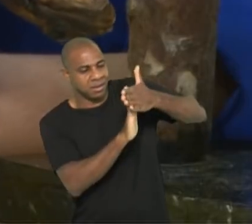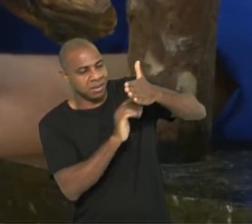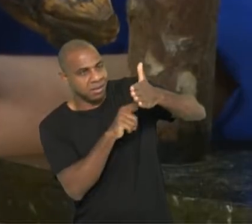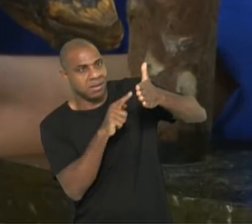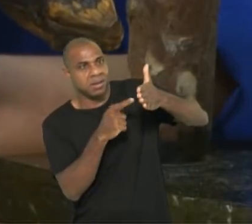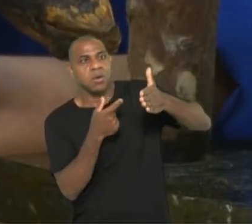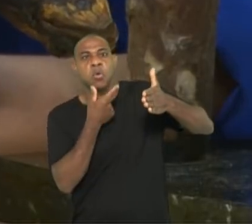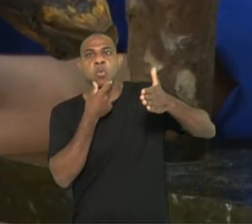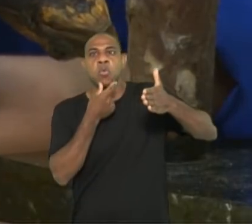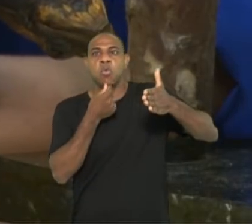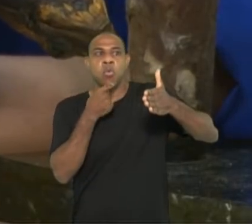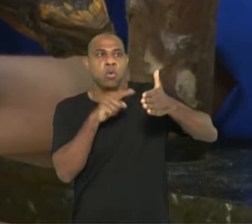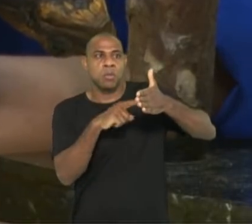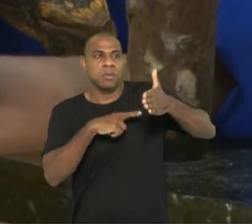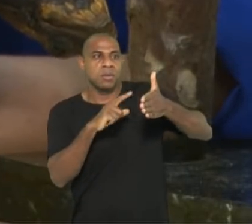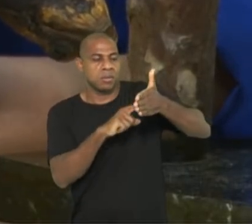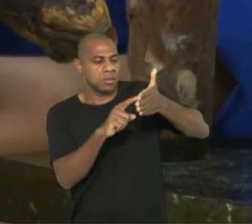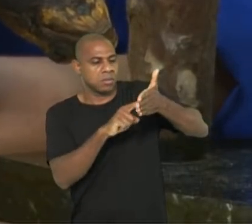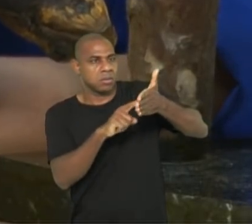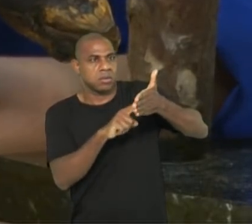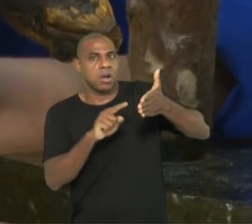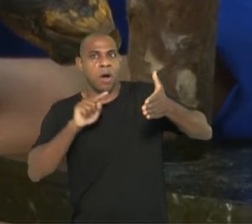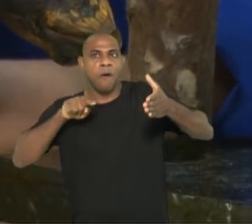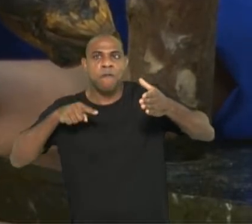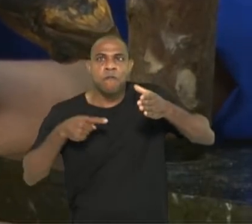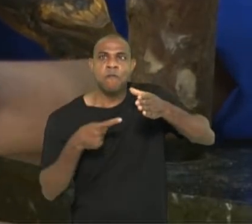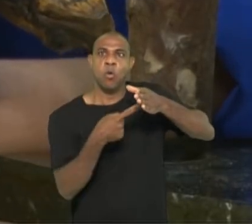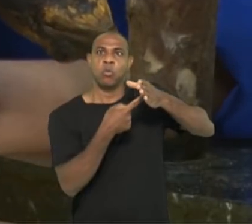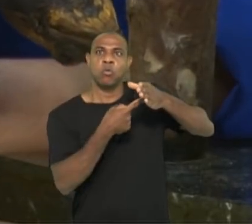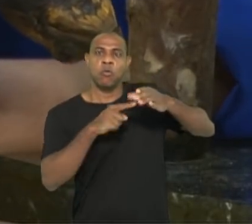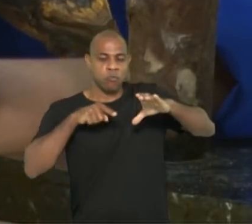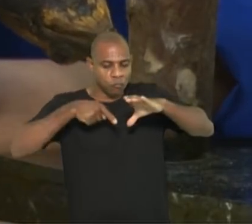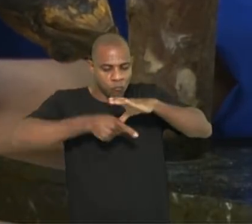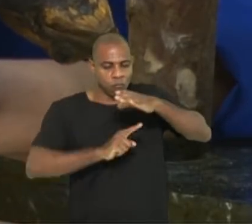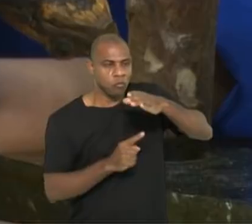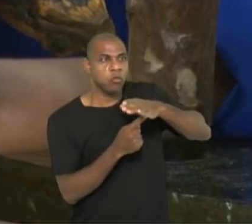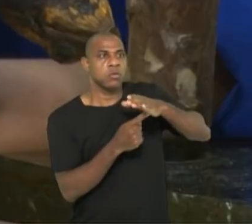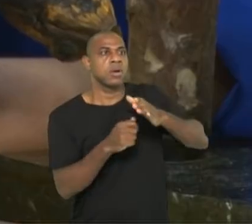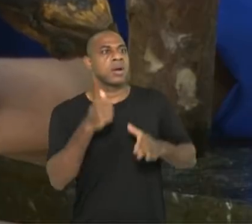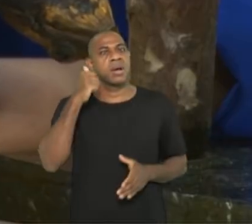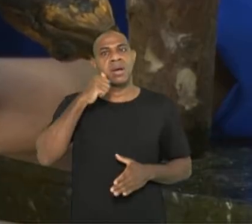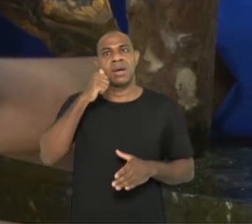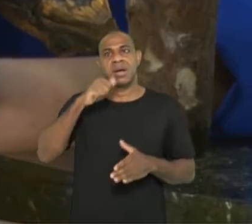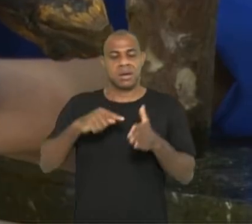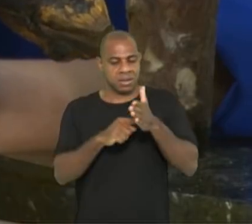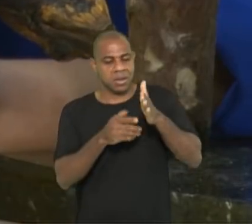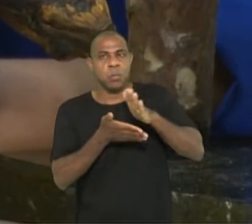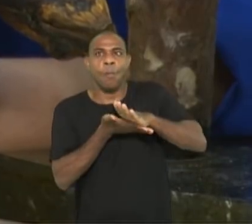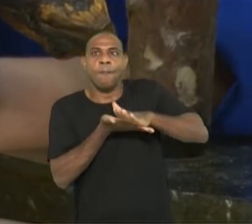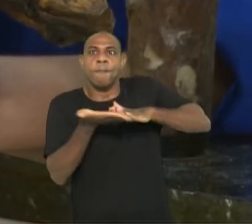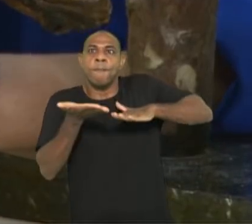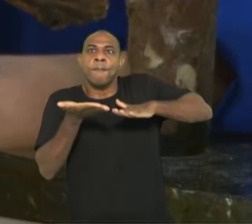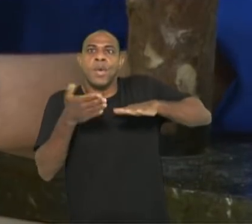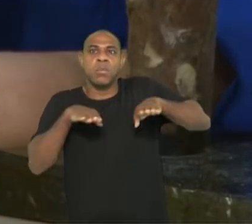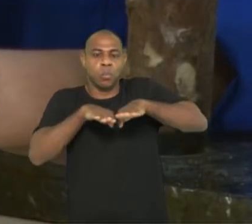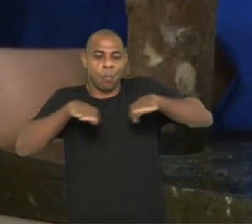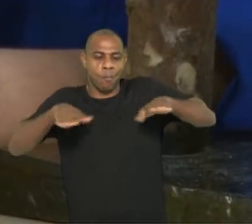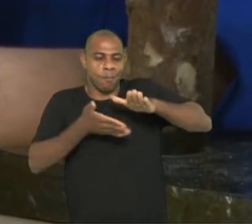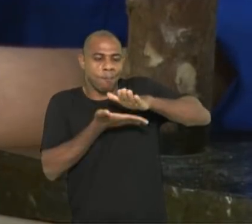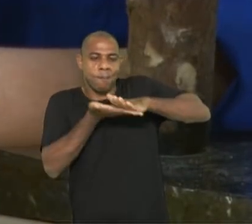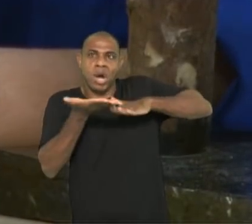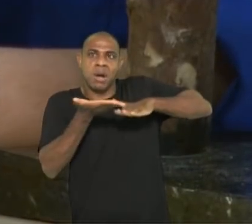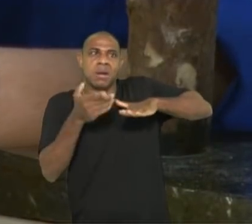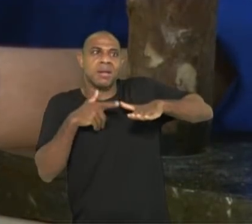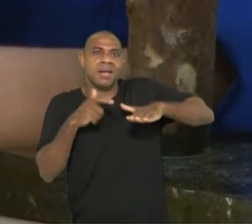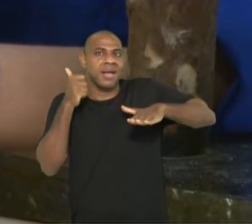O macho, ele tem essa parte do corpo mais afundada. A fêmea tem essa parte do casco reta. Então, olha que